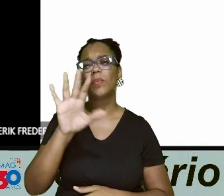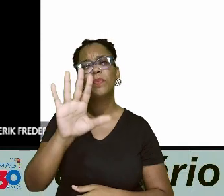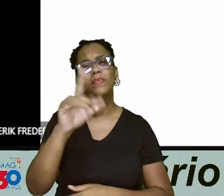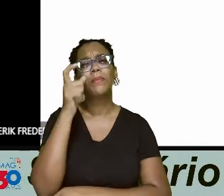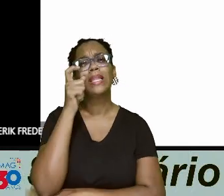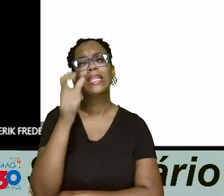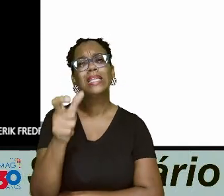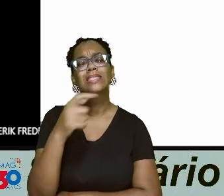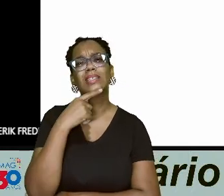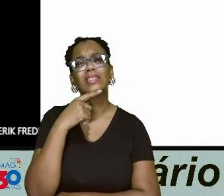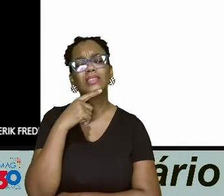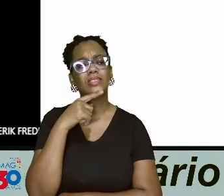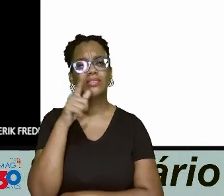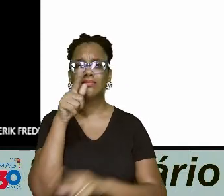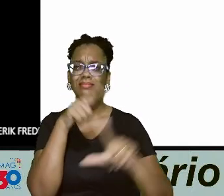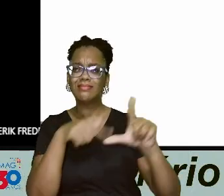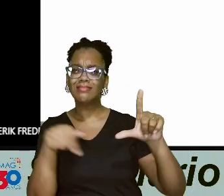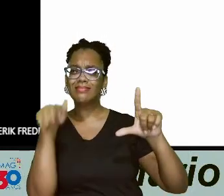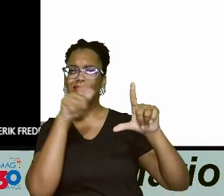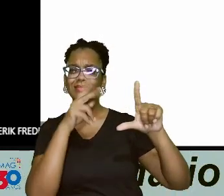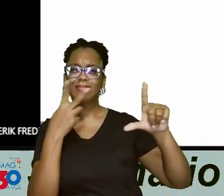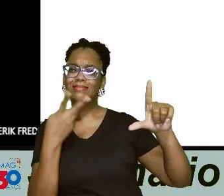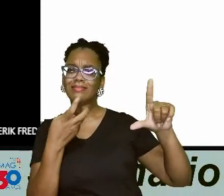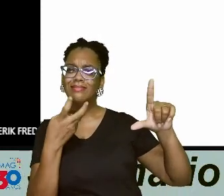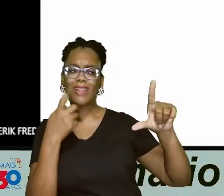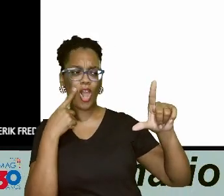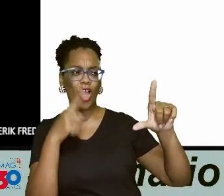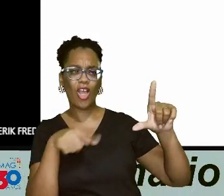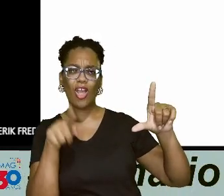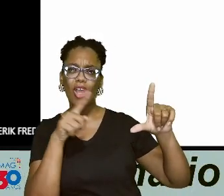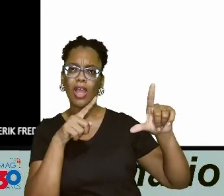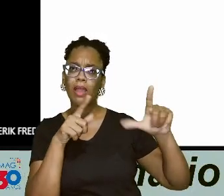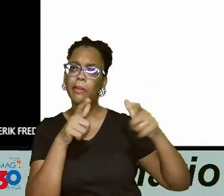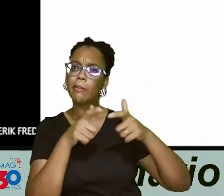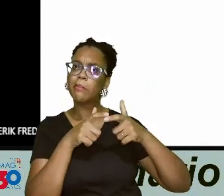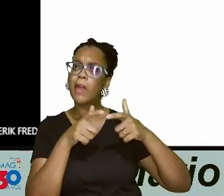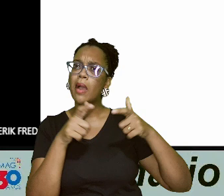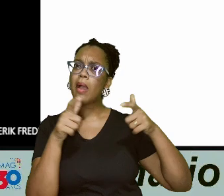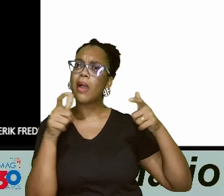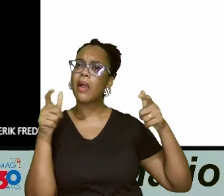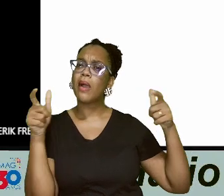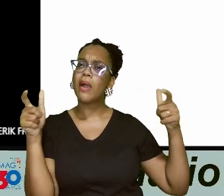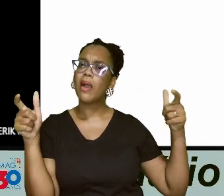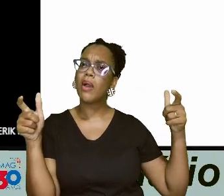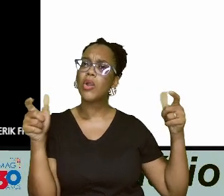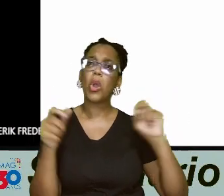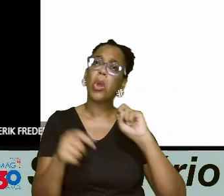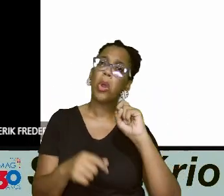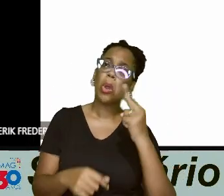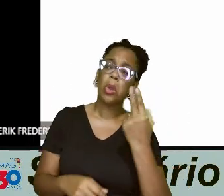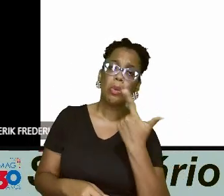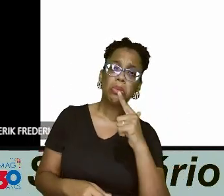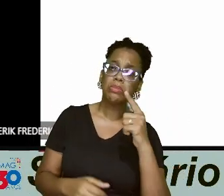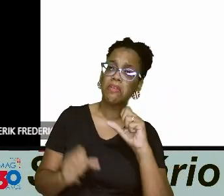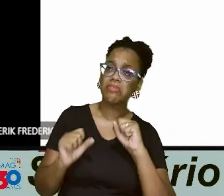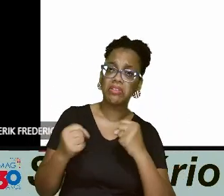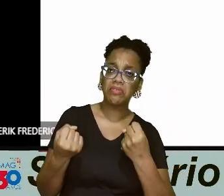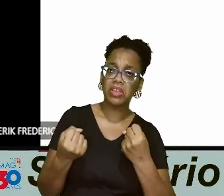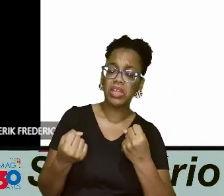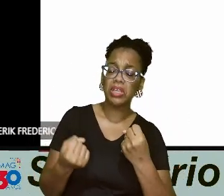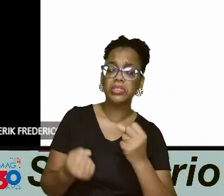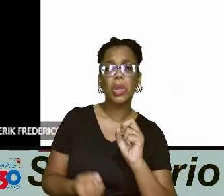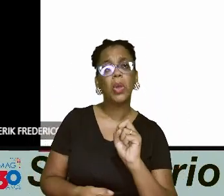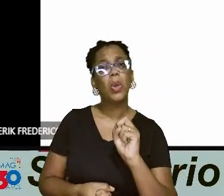do gráfico. Na esmagadora maioria dos casos, ou não houve defesa, ou a